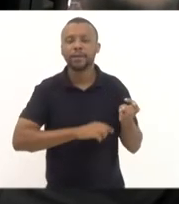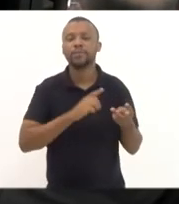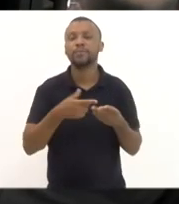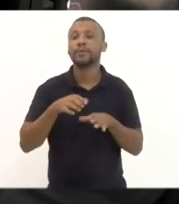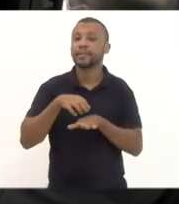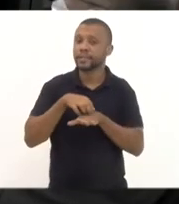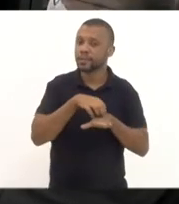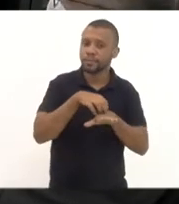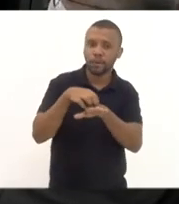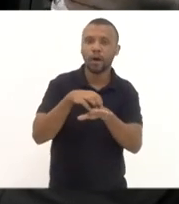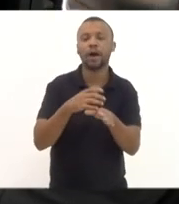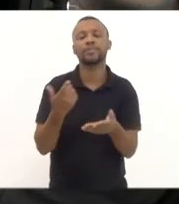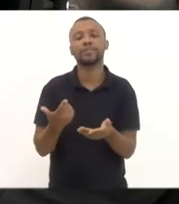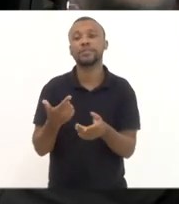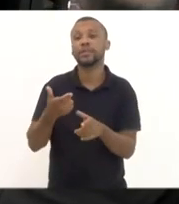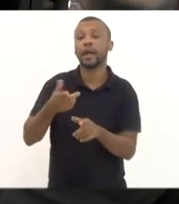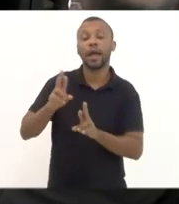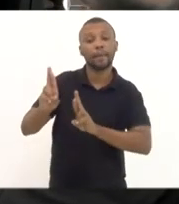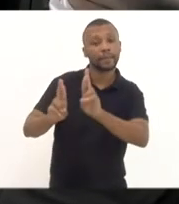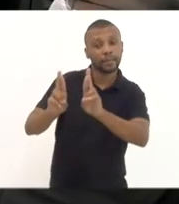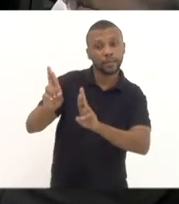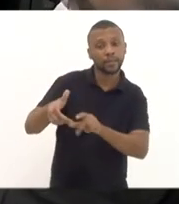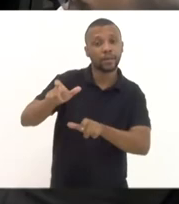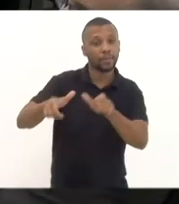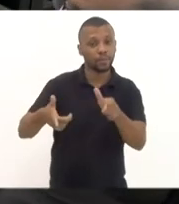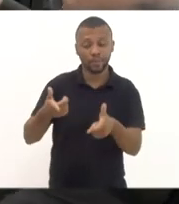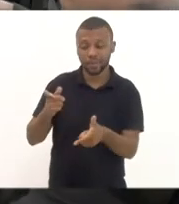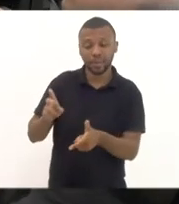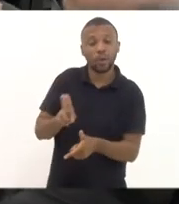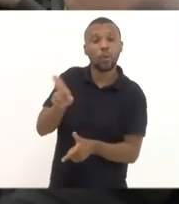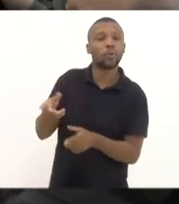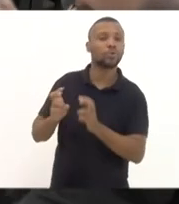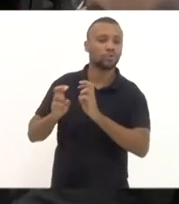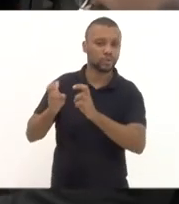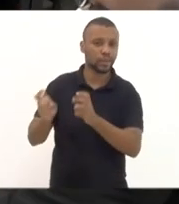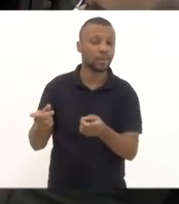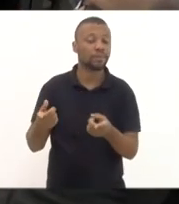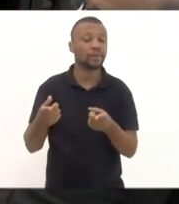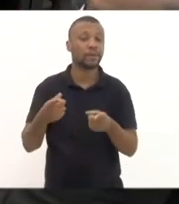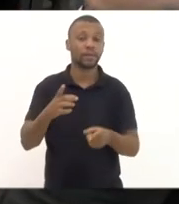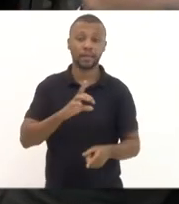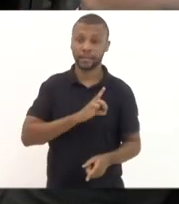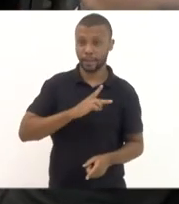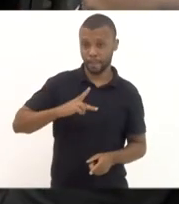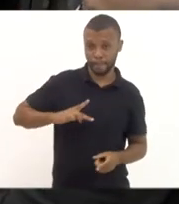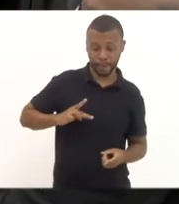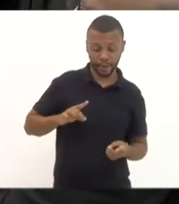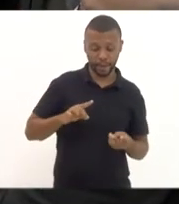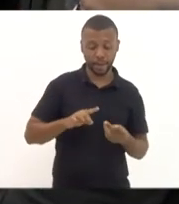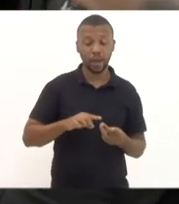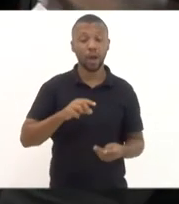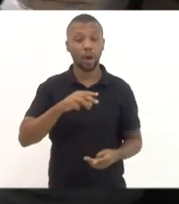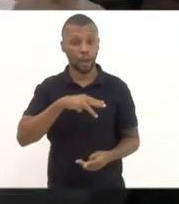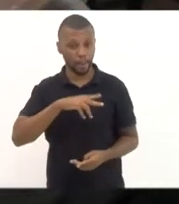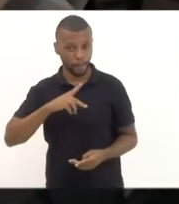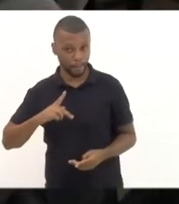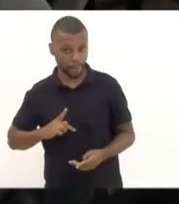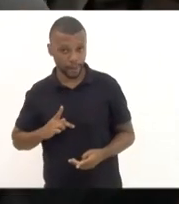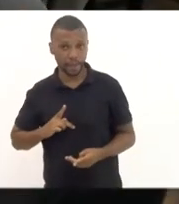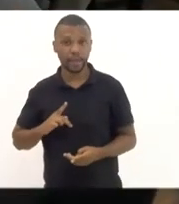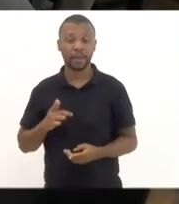mais transporte o Ministério Público a defensoria pública e o terceiro fazer a parte até certo sim